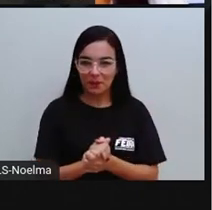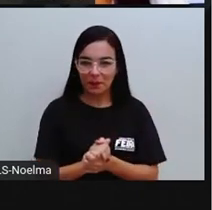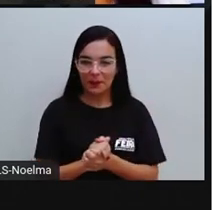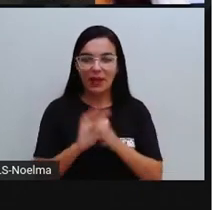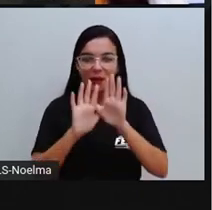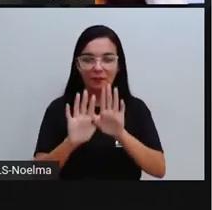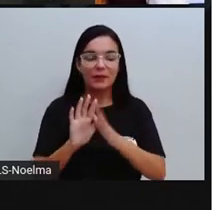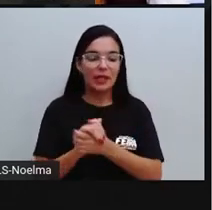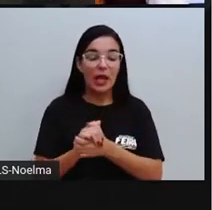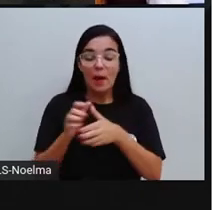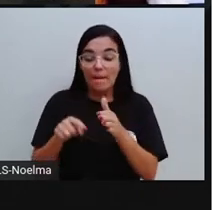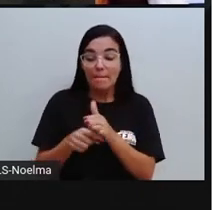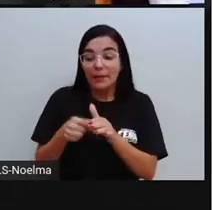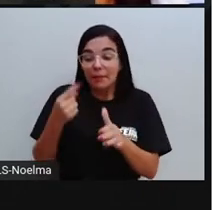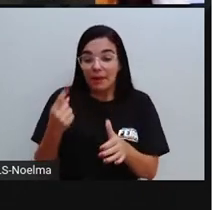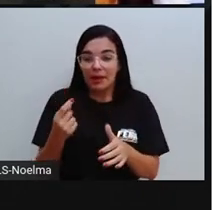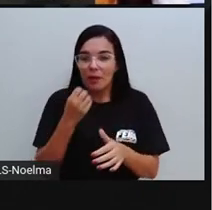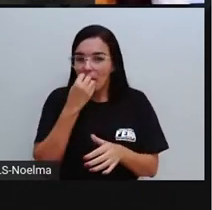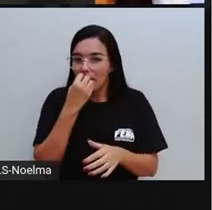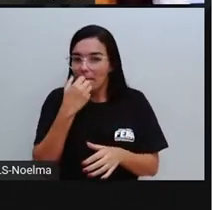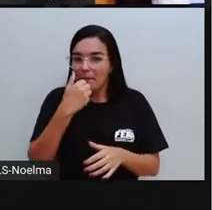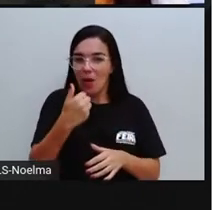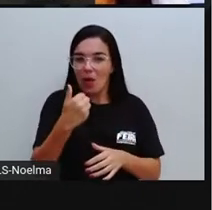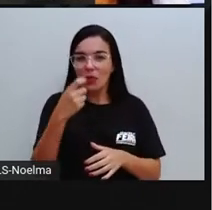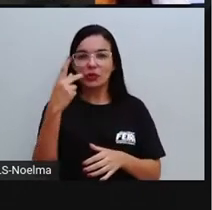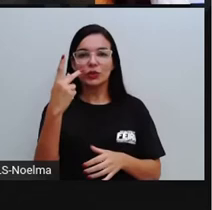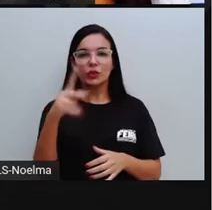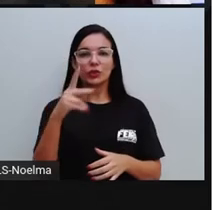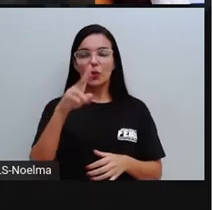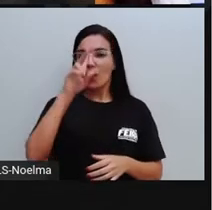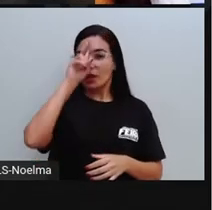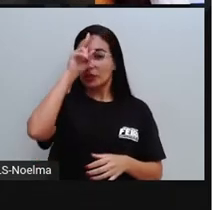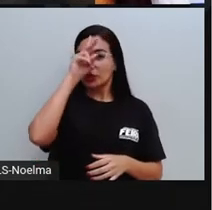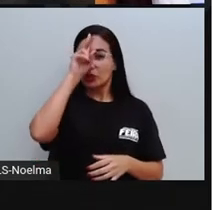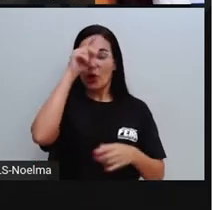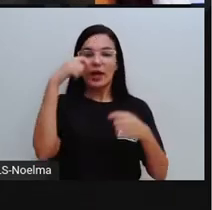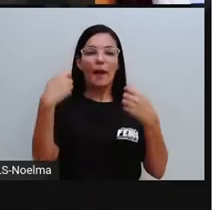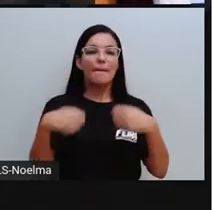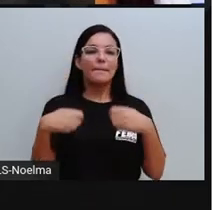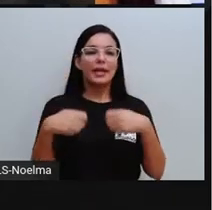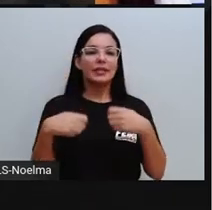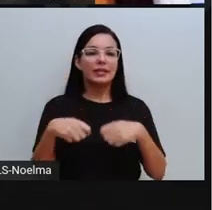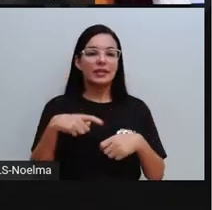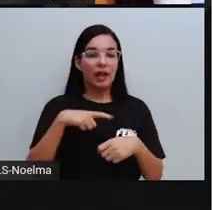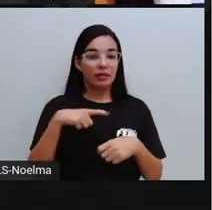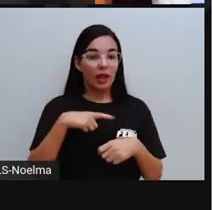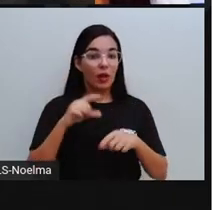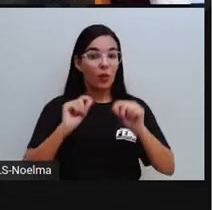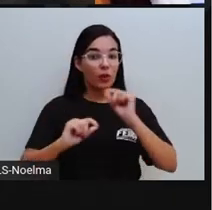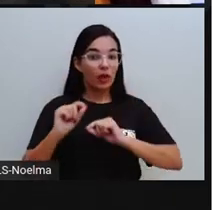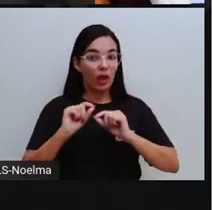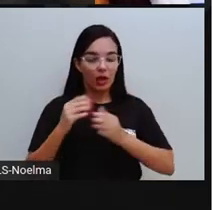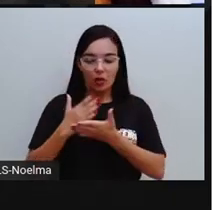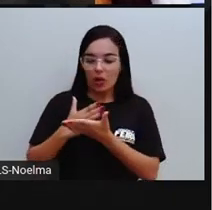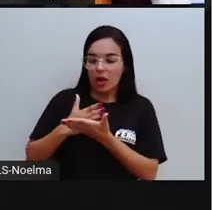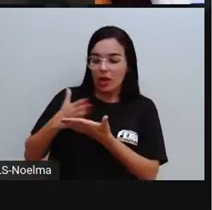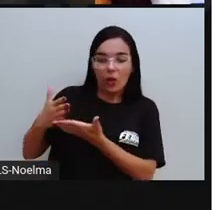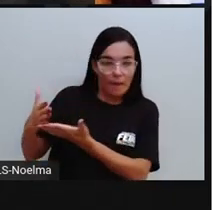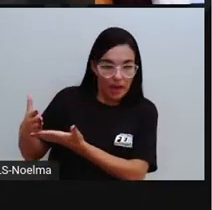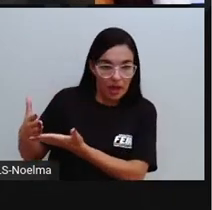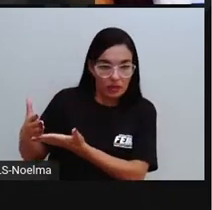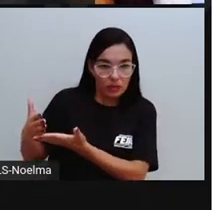interessante, né? Vocês, obviamente, que sua história ela precisa ter um início, um meio e um fim,